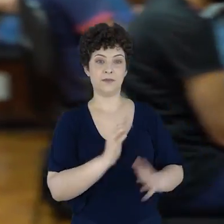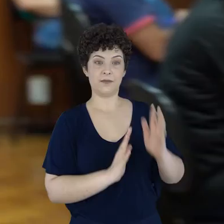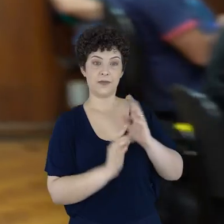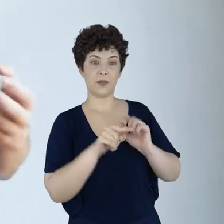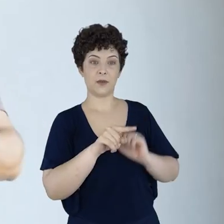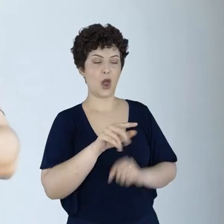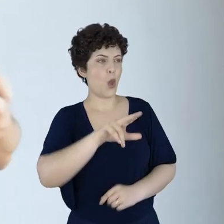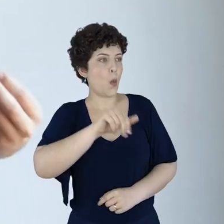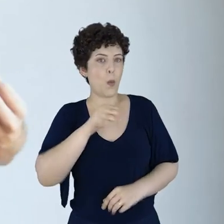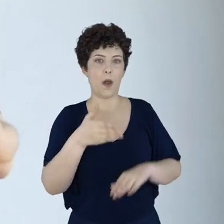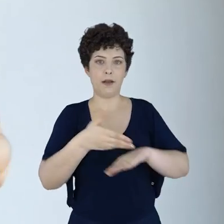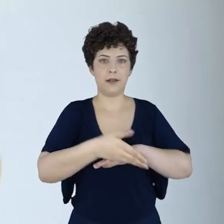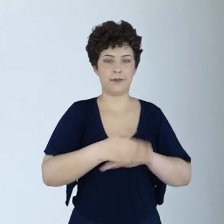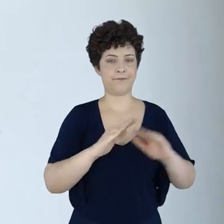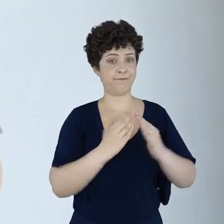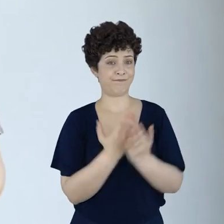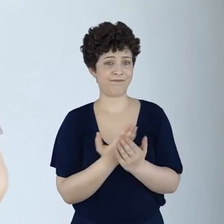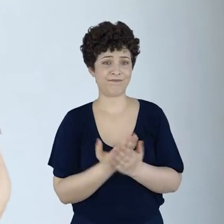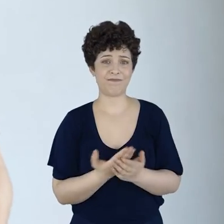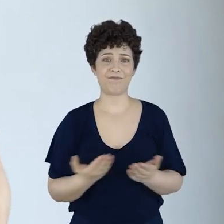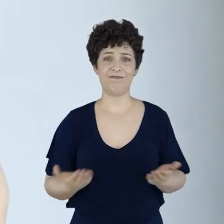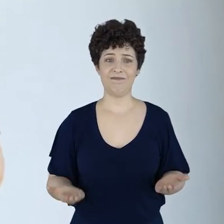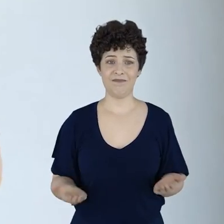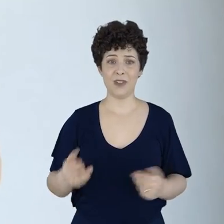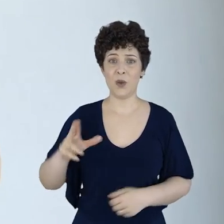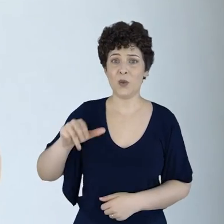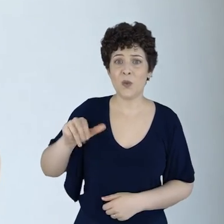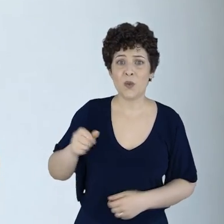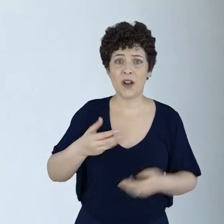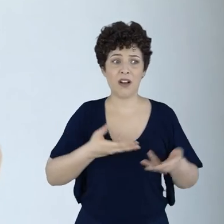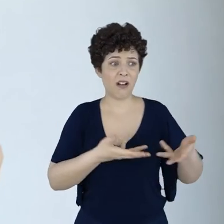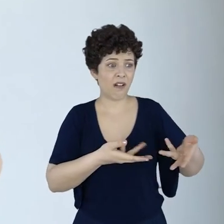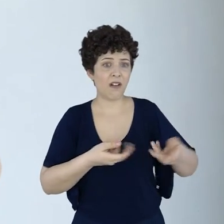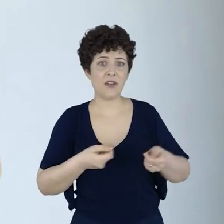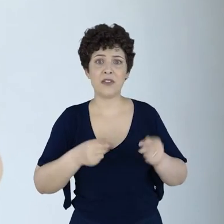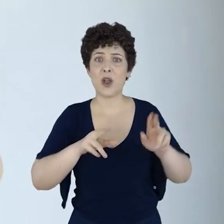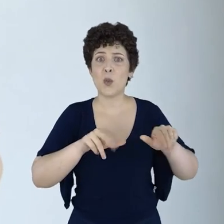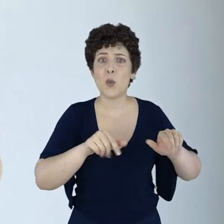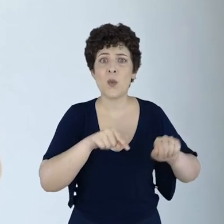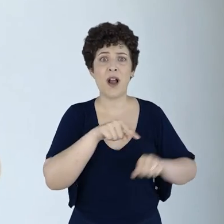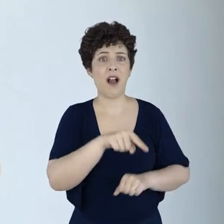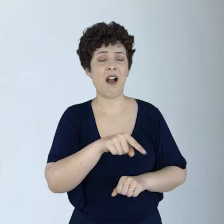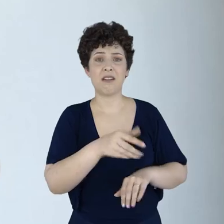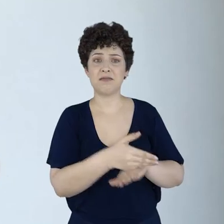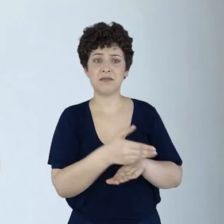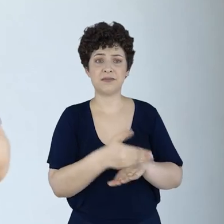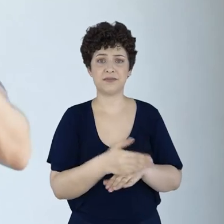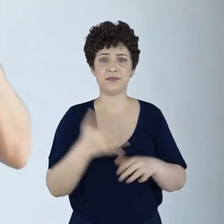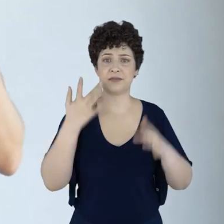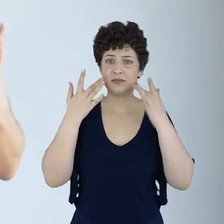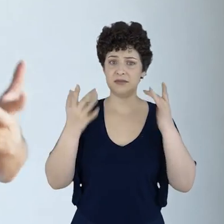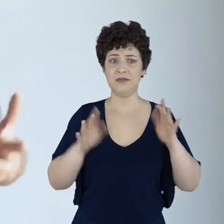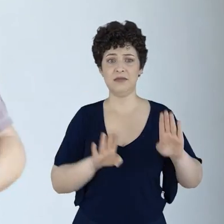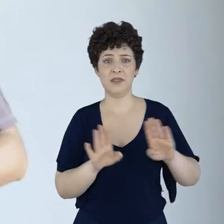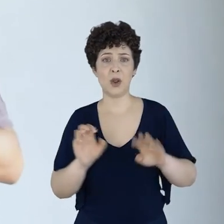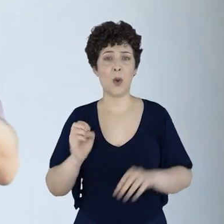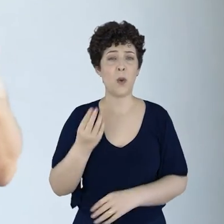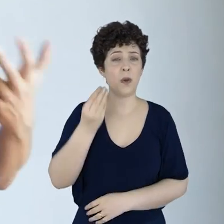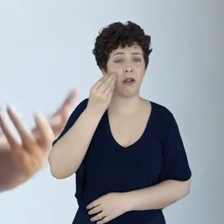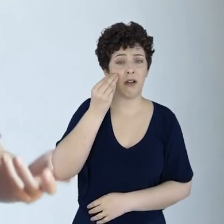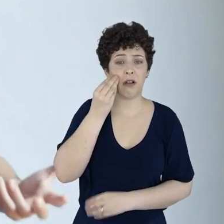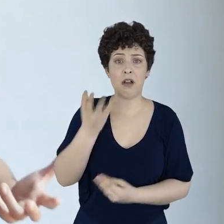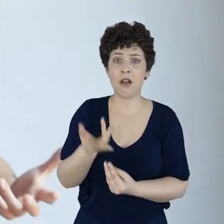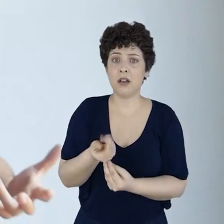elas nos dizem que muitas delas nunca tinham entrado ali na escola, nunca tinham sido convidadas para participar de um espetáculo ou